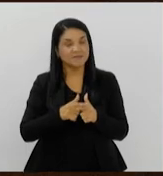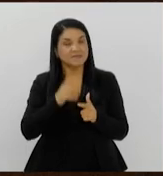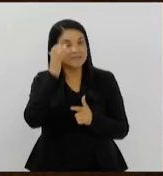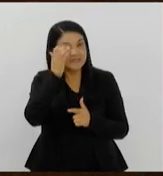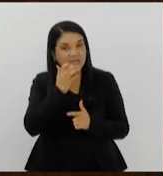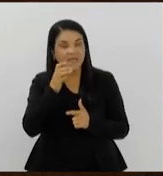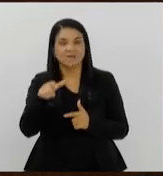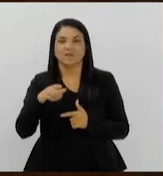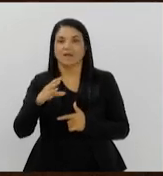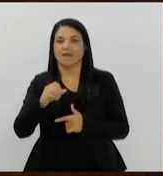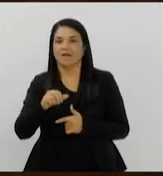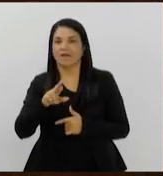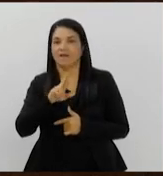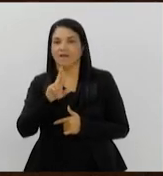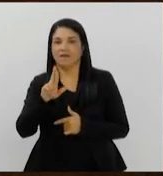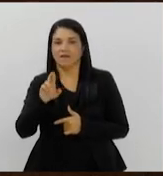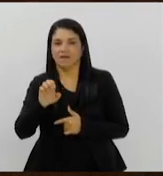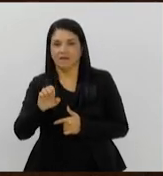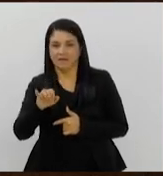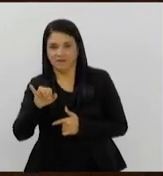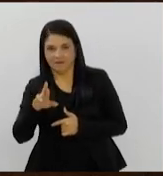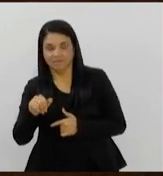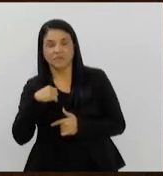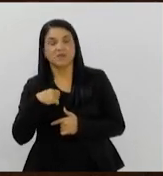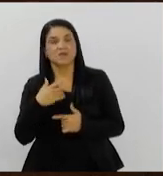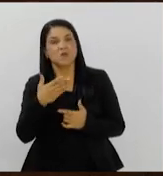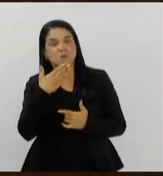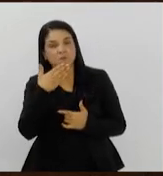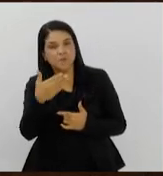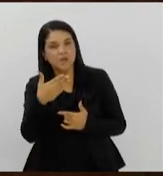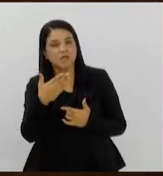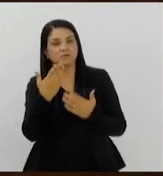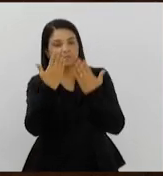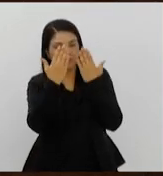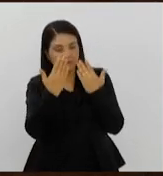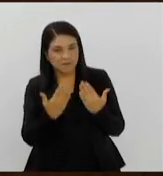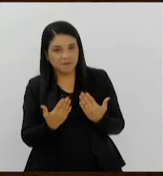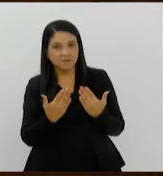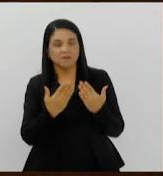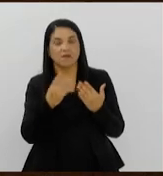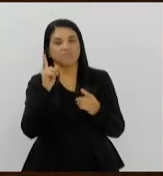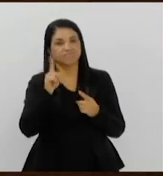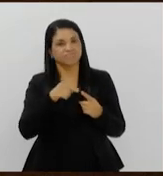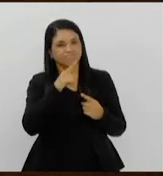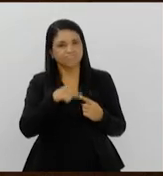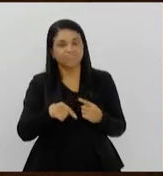injustiça. Então, eu peço a Vossa Excelência aí que a gente tenha uma previsão para analisar esse veto e